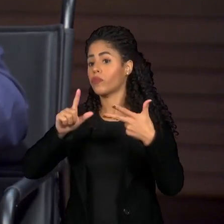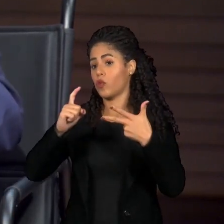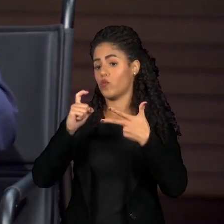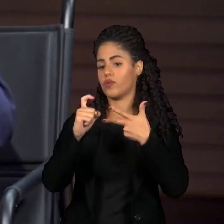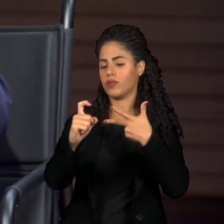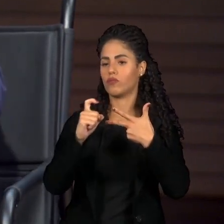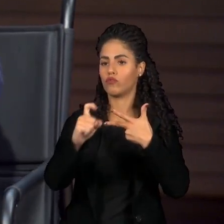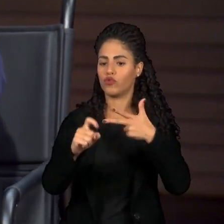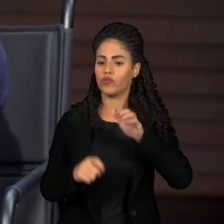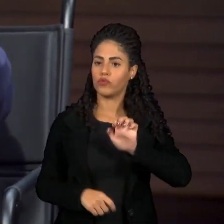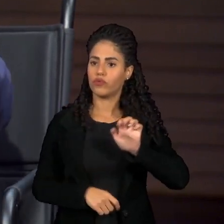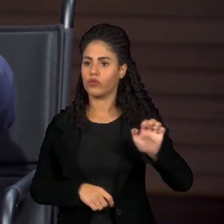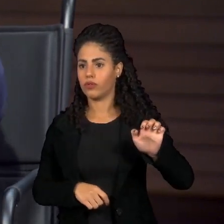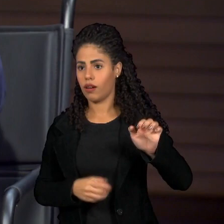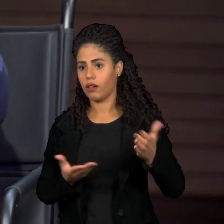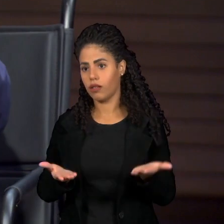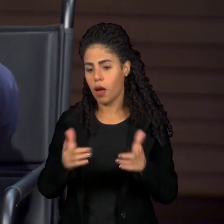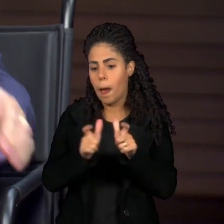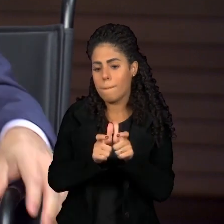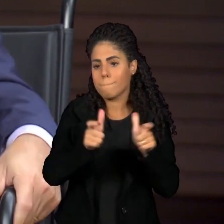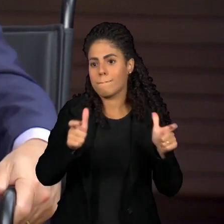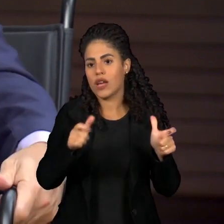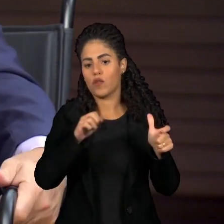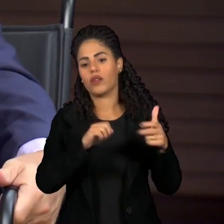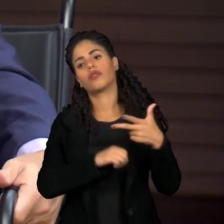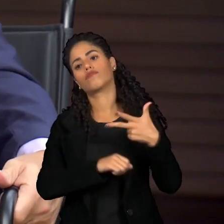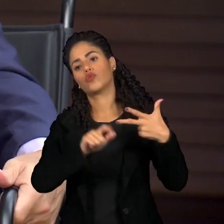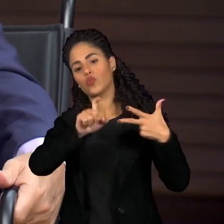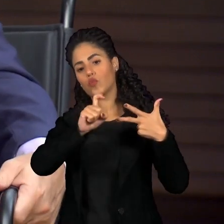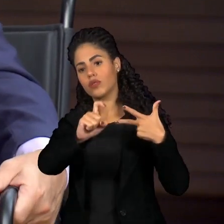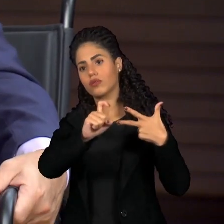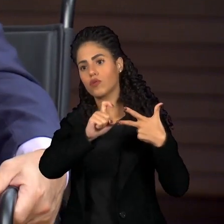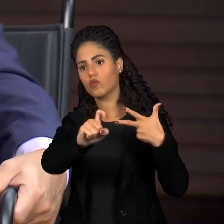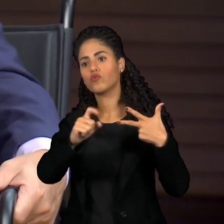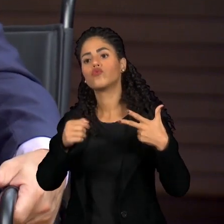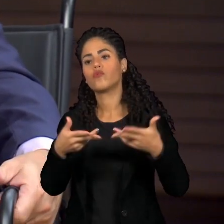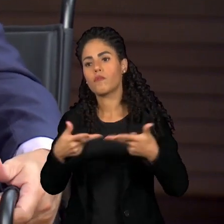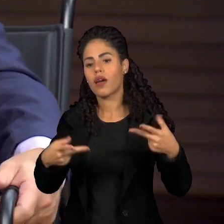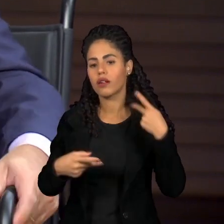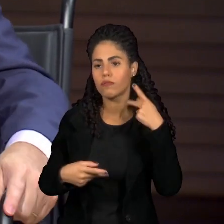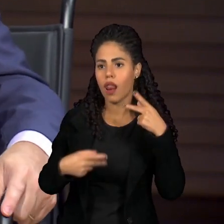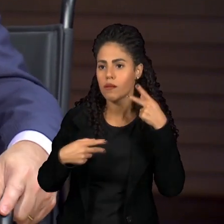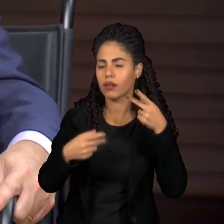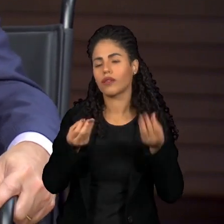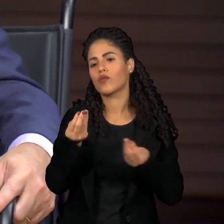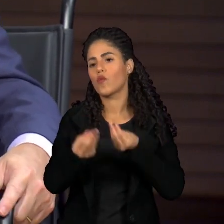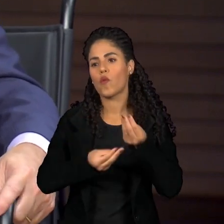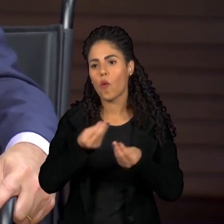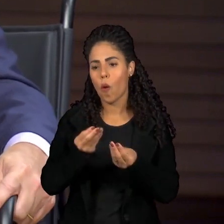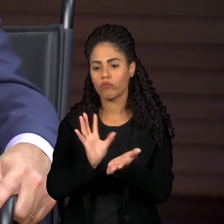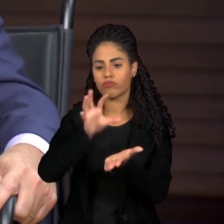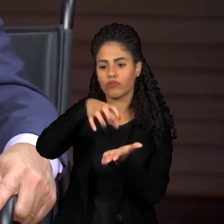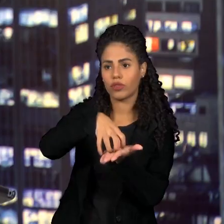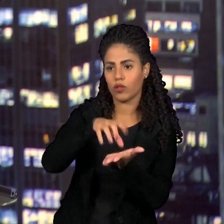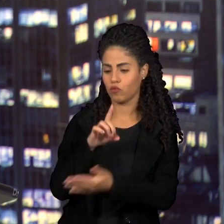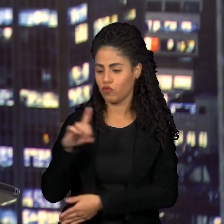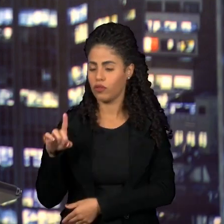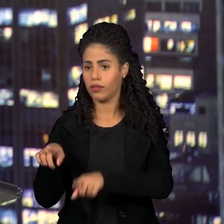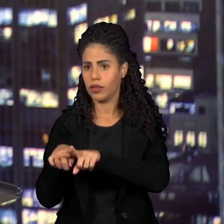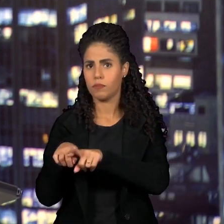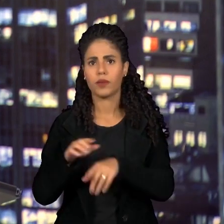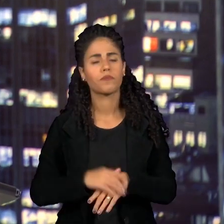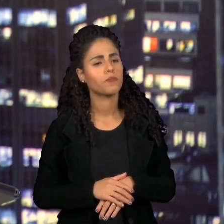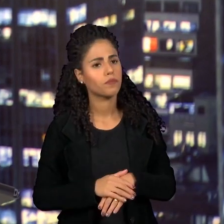claramente esse contraste entre a maioria no executivo e uma maioria parlamentar que tende a ser de centro-direita. E surge